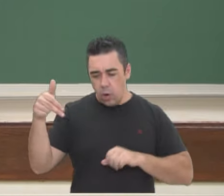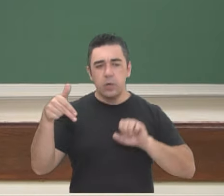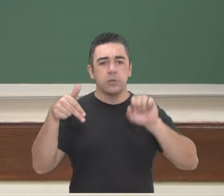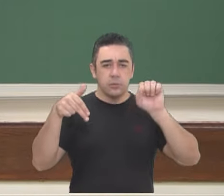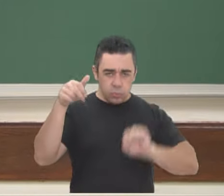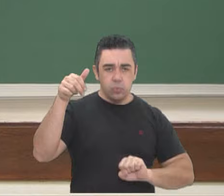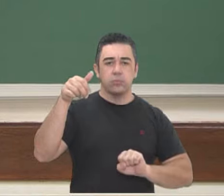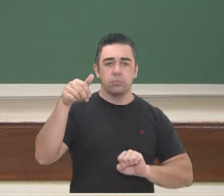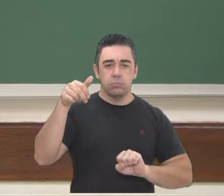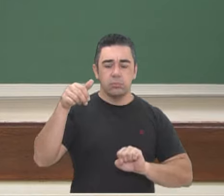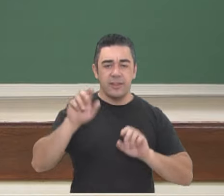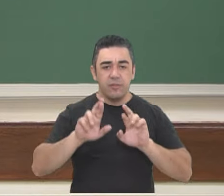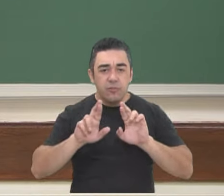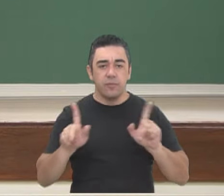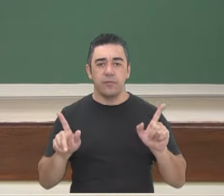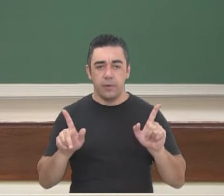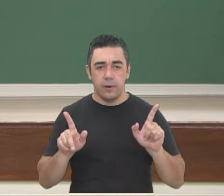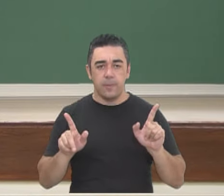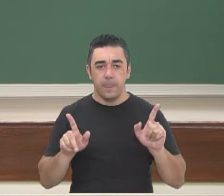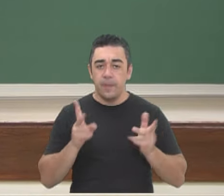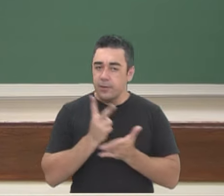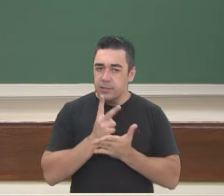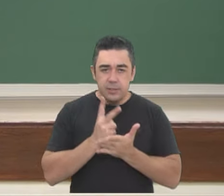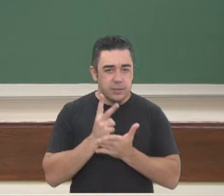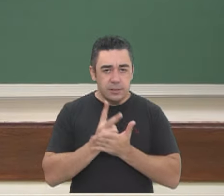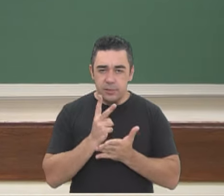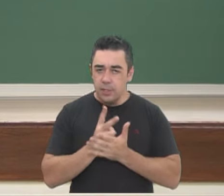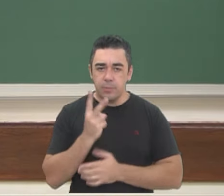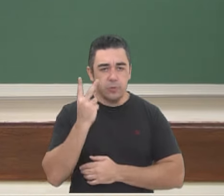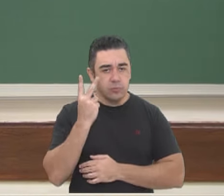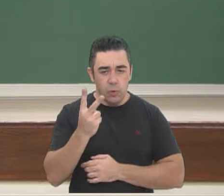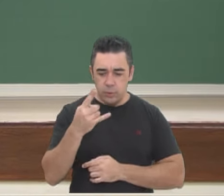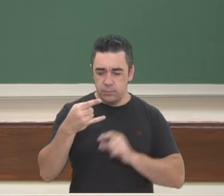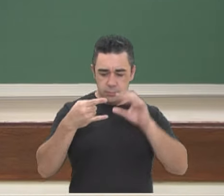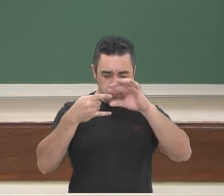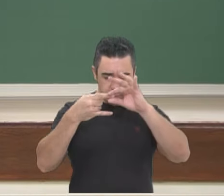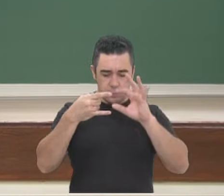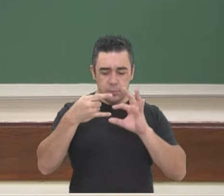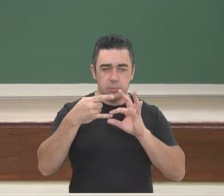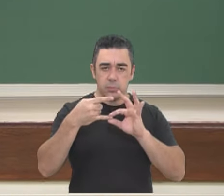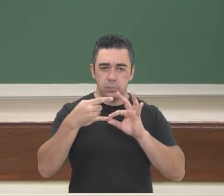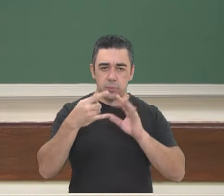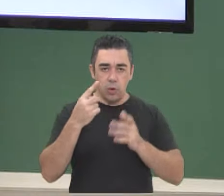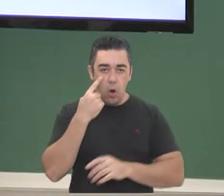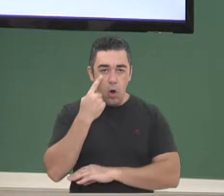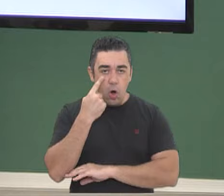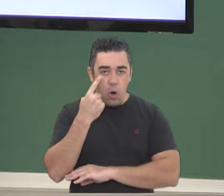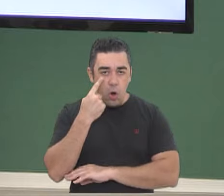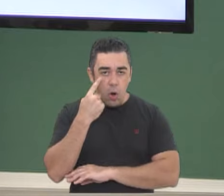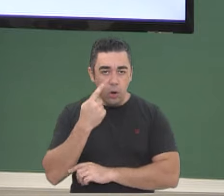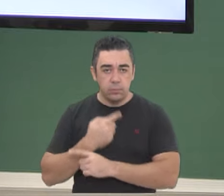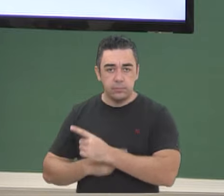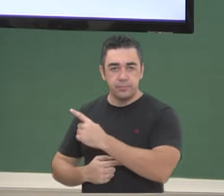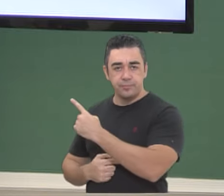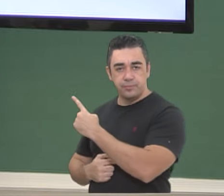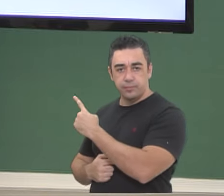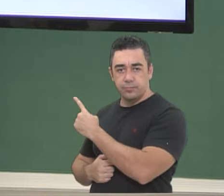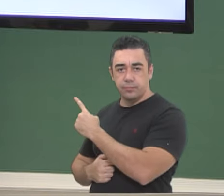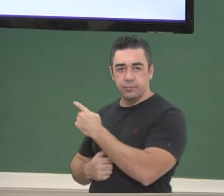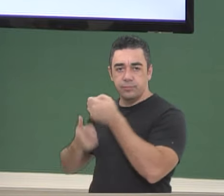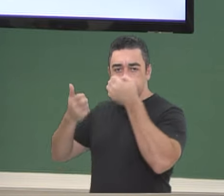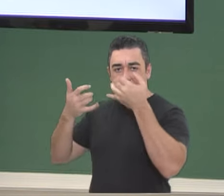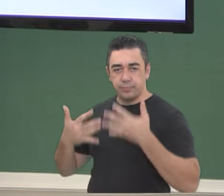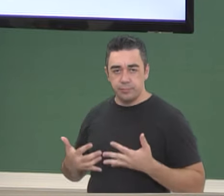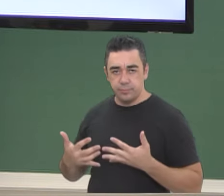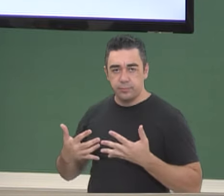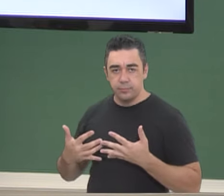polo sul ou apenas um polo norte ele sempre vai ter dois polos tá então olha só essa nossa imagem aqui